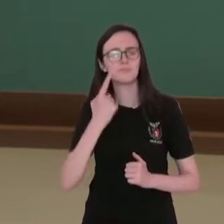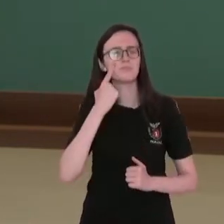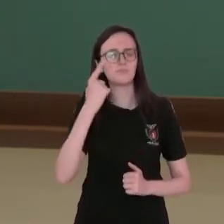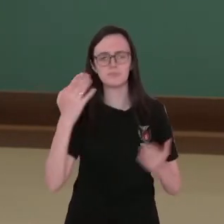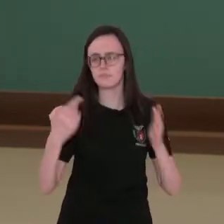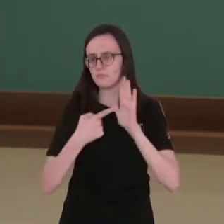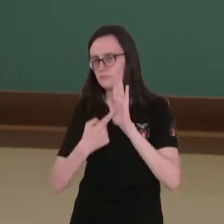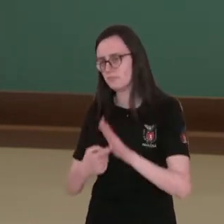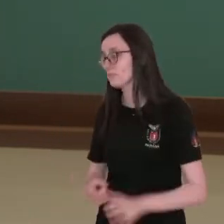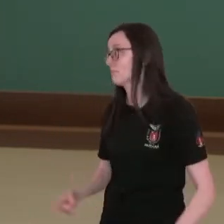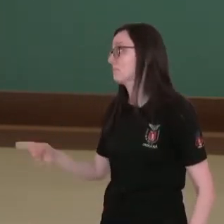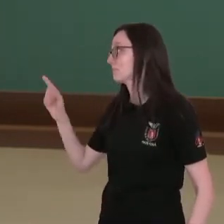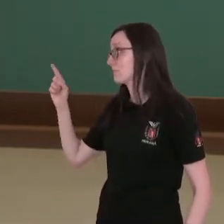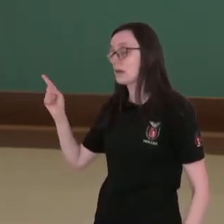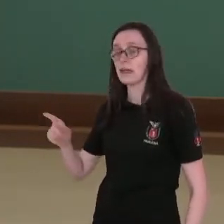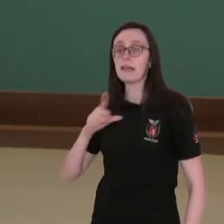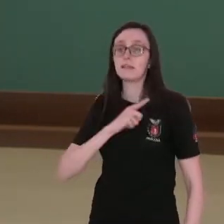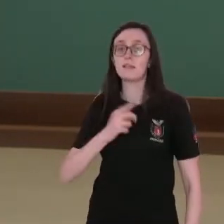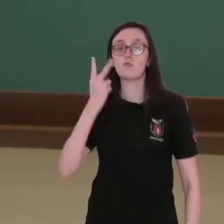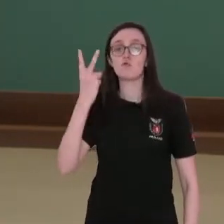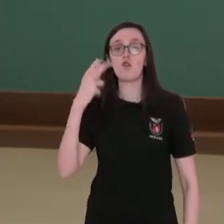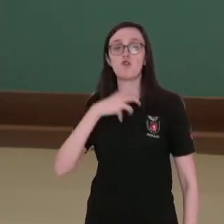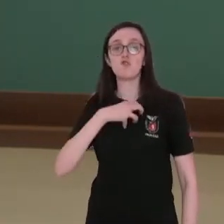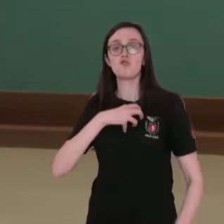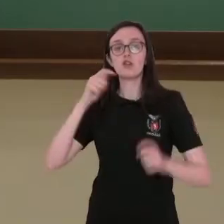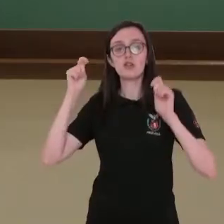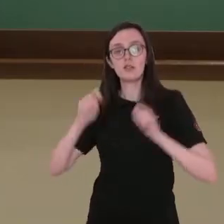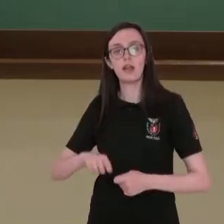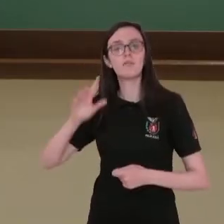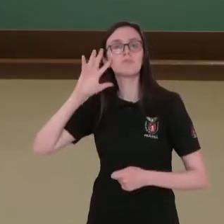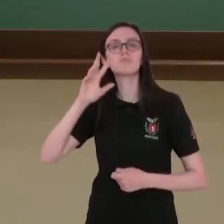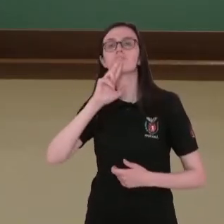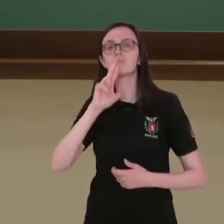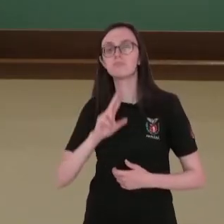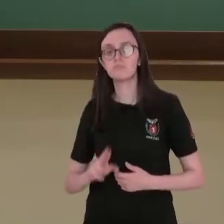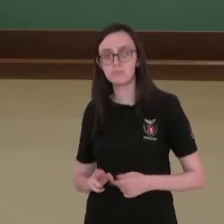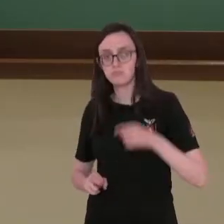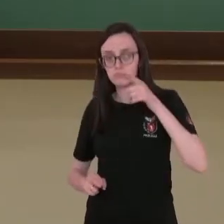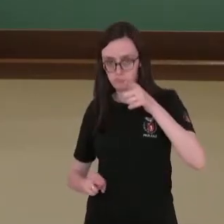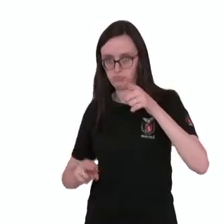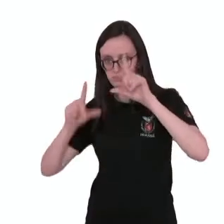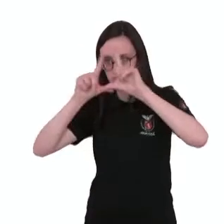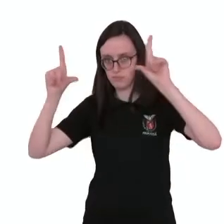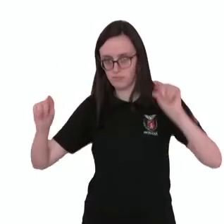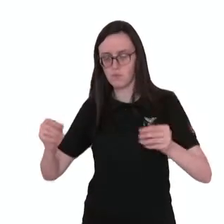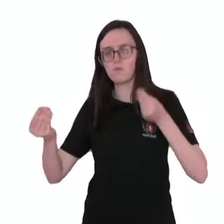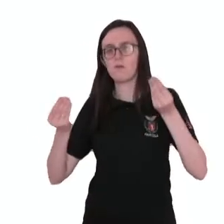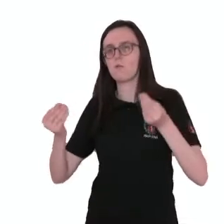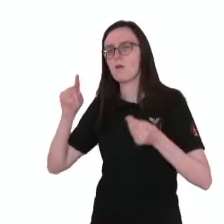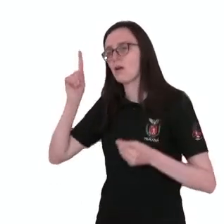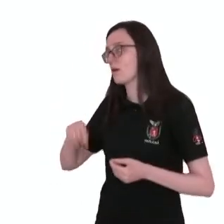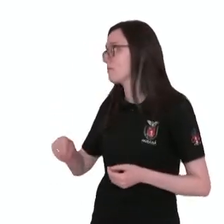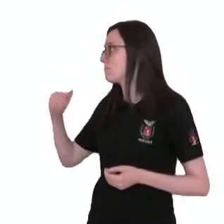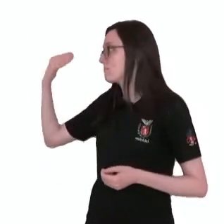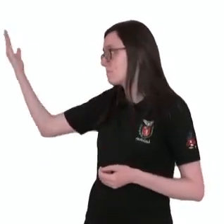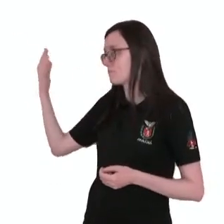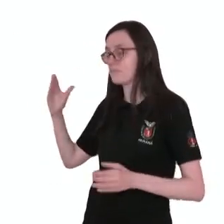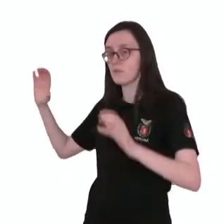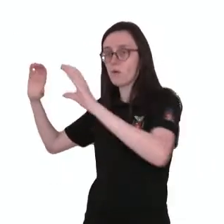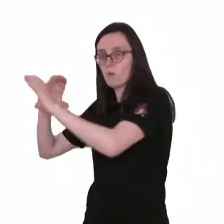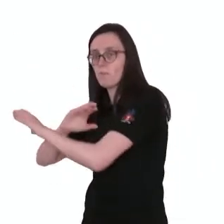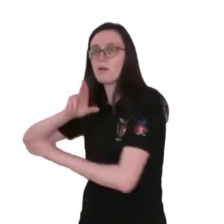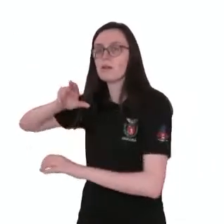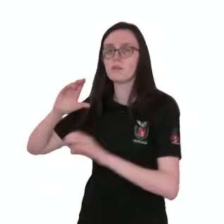observe que a gente tem duas formas de soluções para essa equação, que ela pode ser chamada de completa